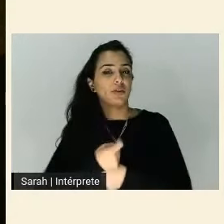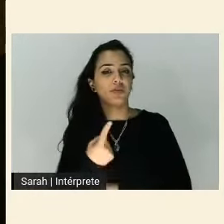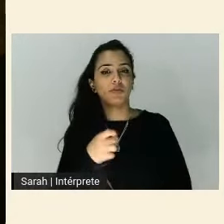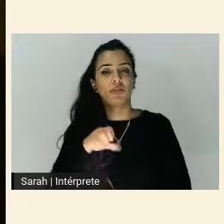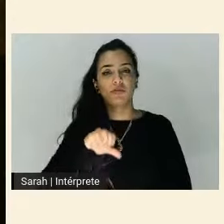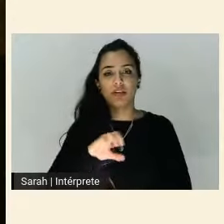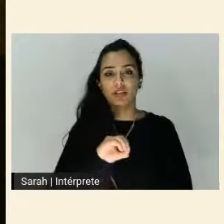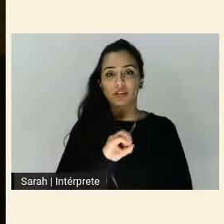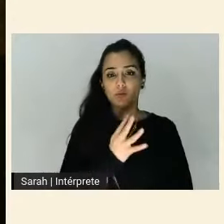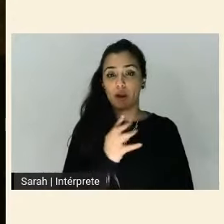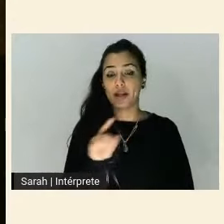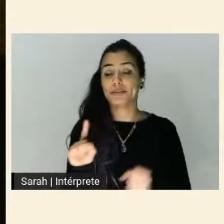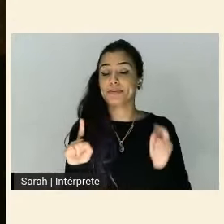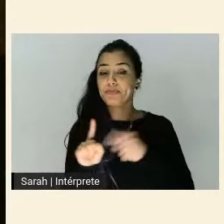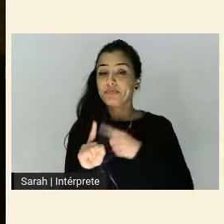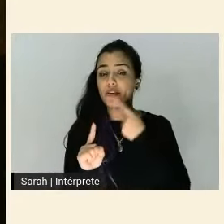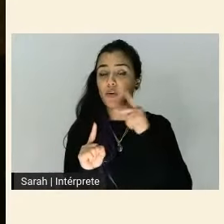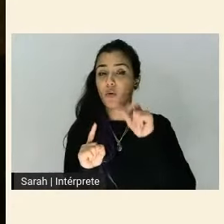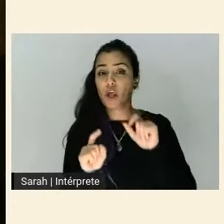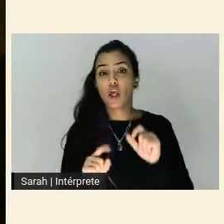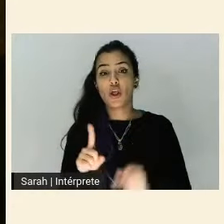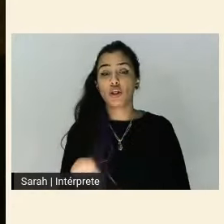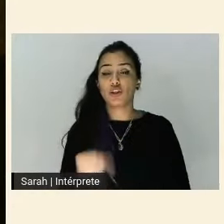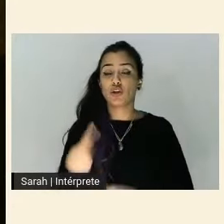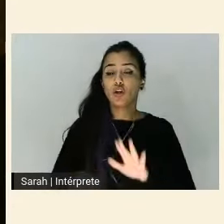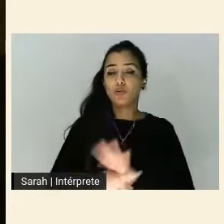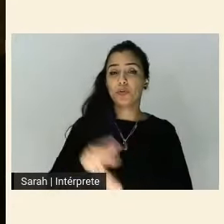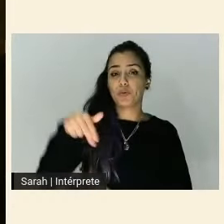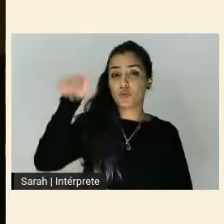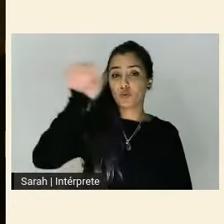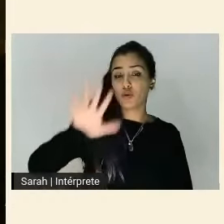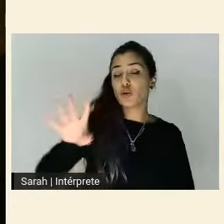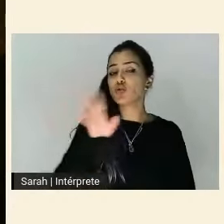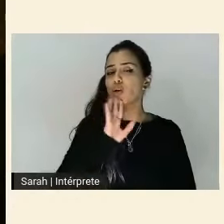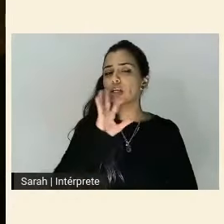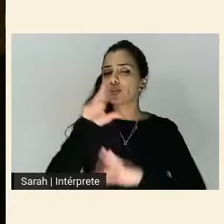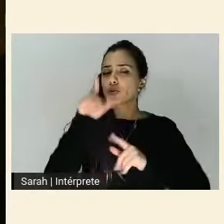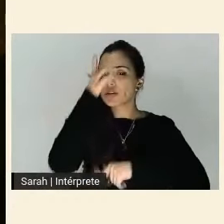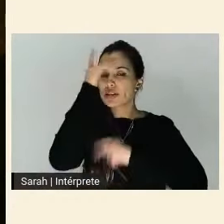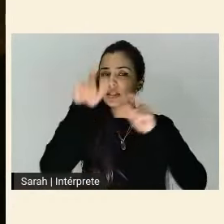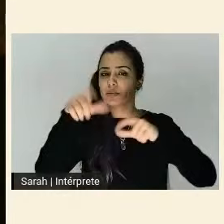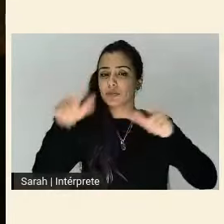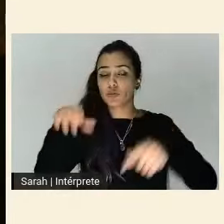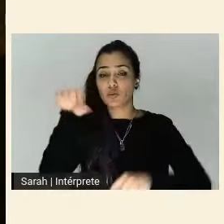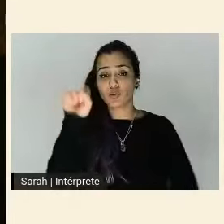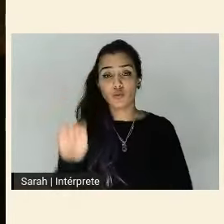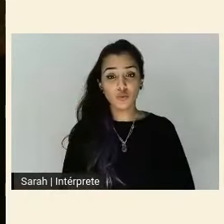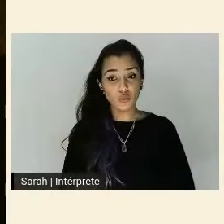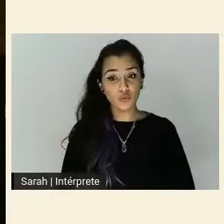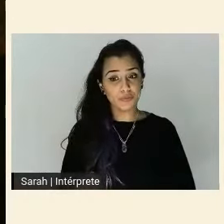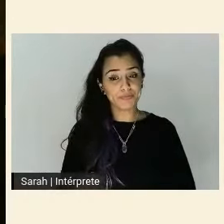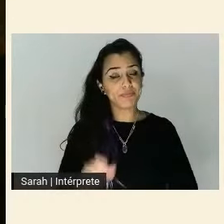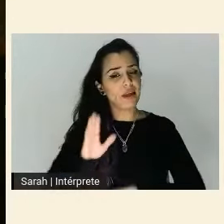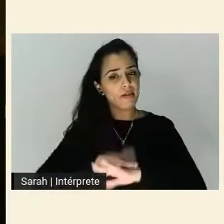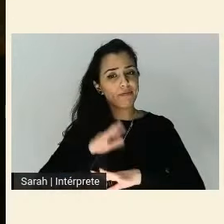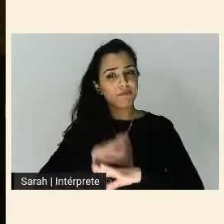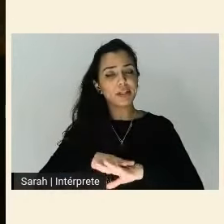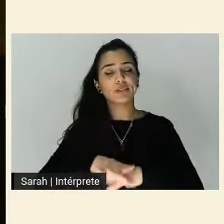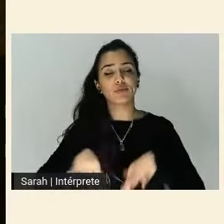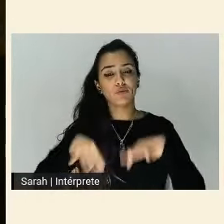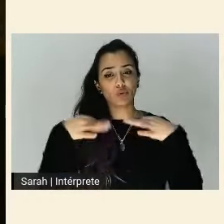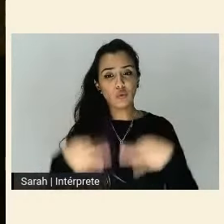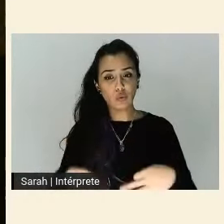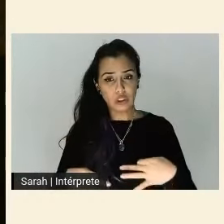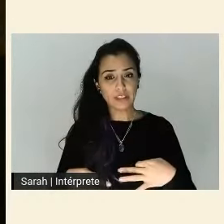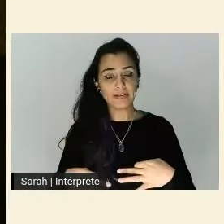do Norte, conhecemos um por um todos os literatos do Sul. Citamo-los, fazemos a merecida justiça. Eles, os do